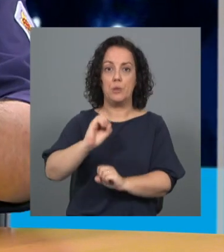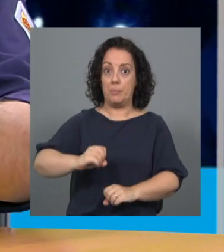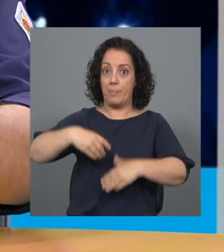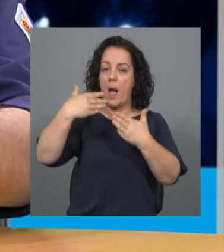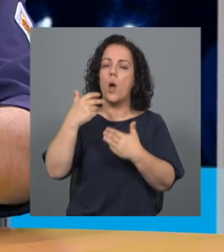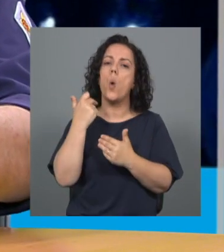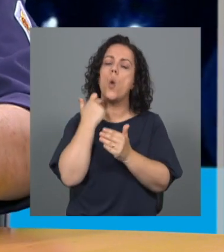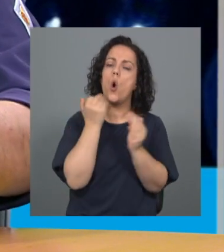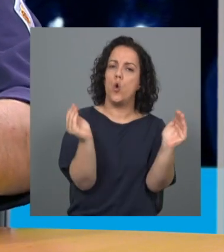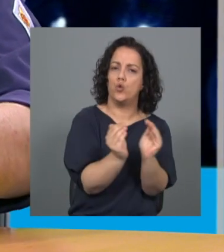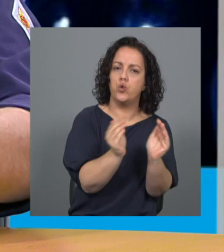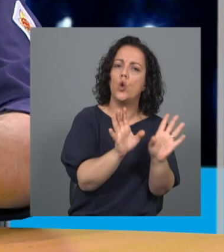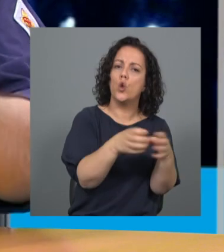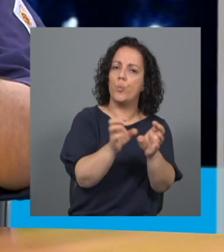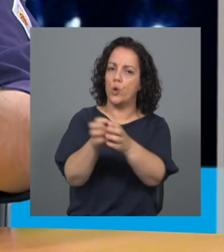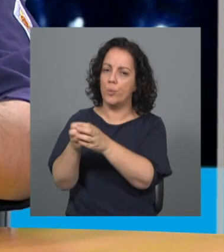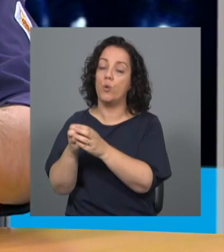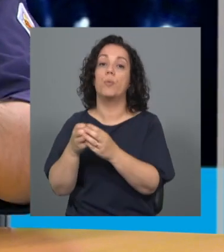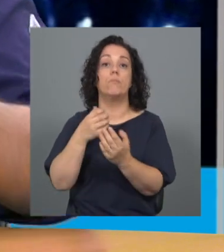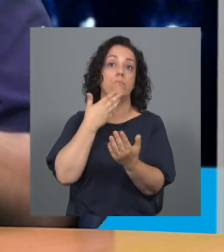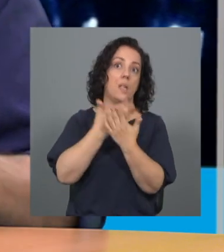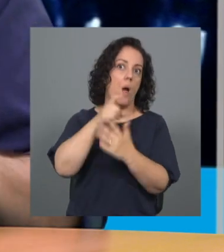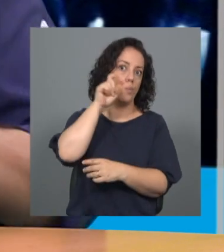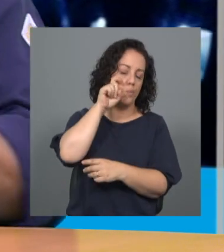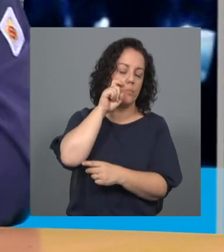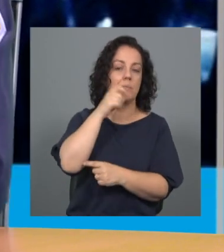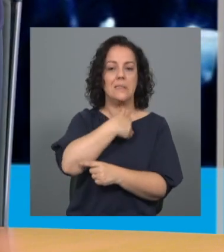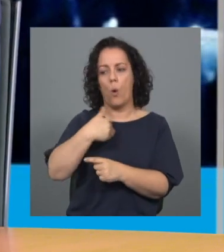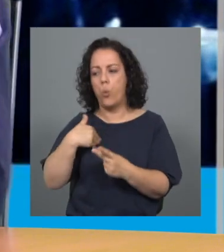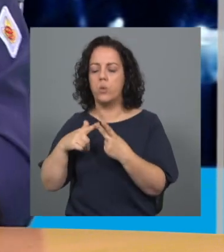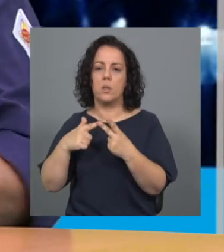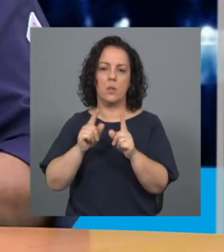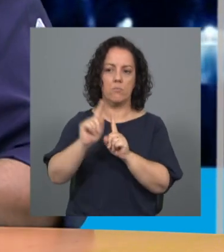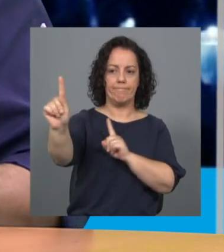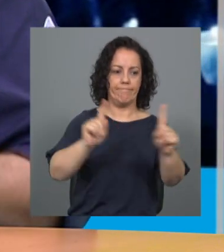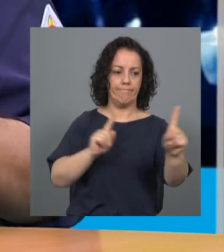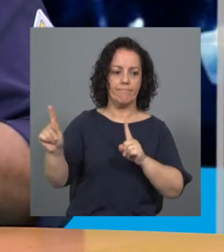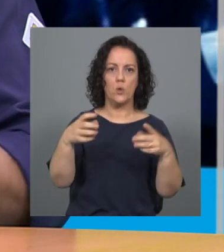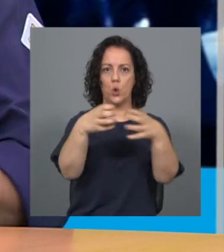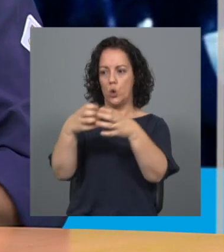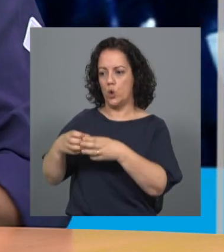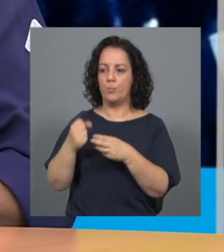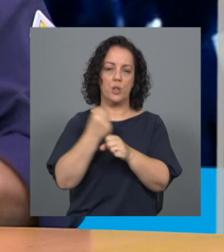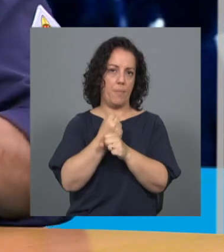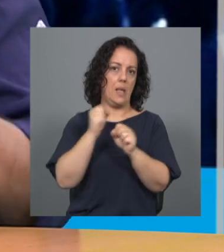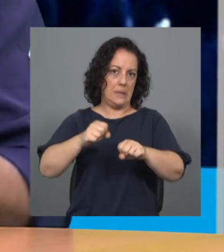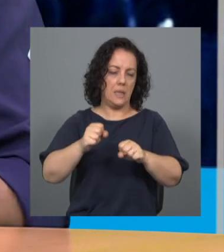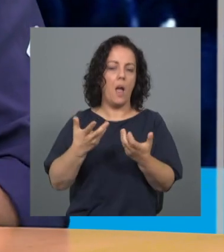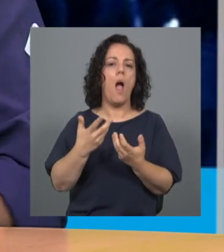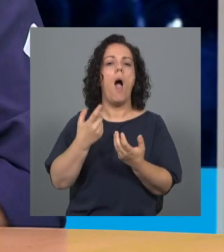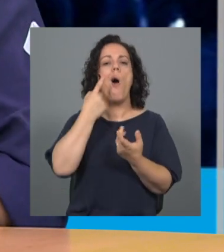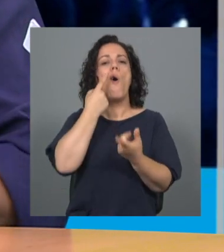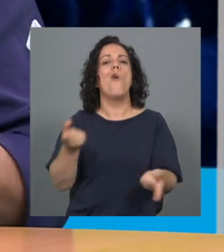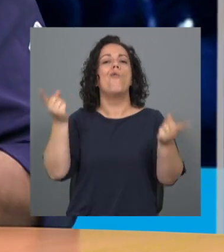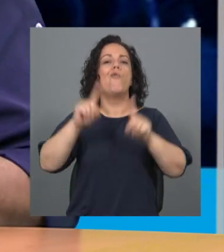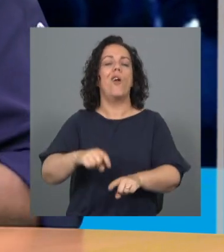todos os cuidados em termos de proteção da saúde, com o distanciamento, com a utilização de máscara, pequenos grupos, trabalhos. Obviamente não vamos voltar às atividades